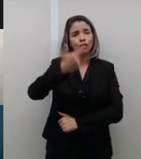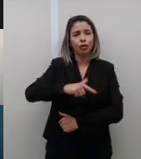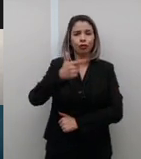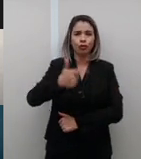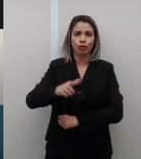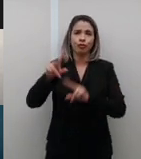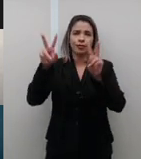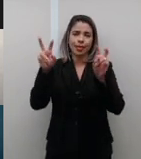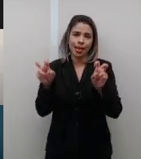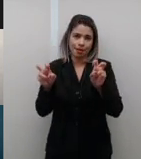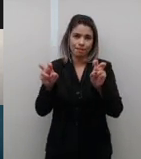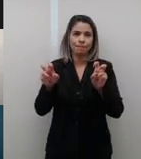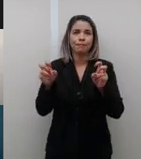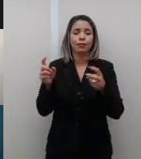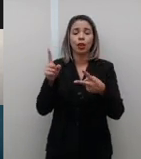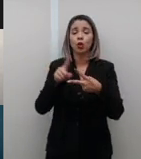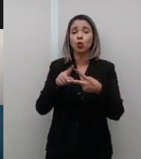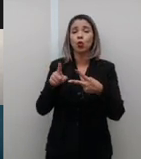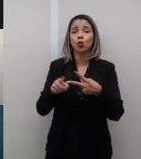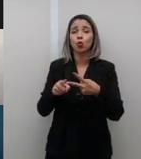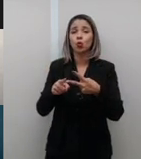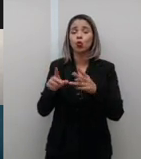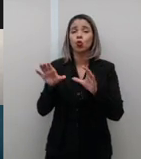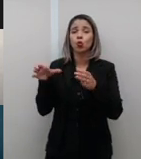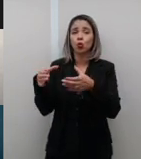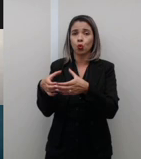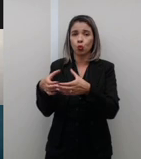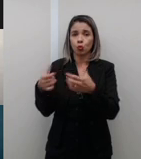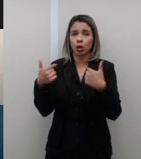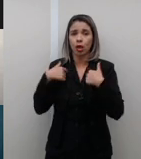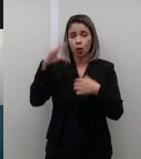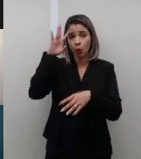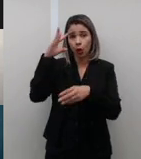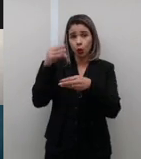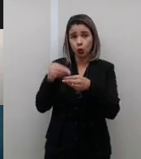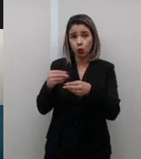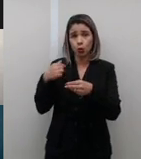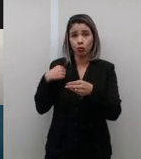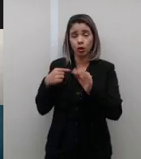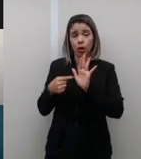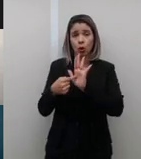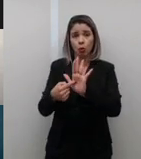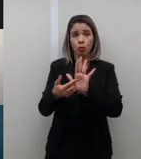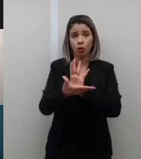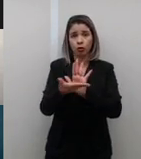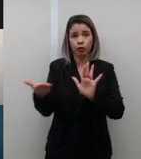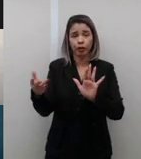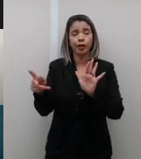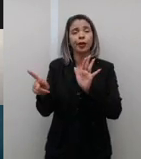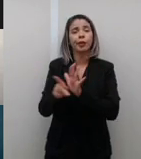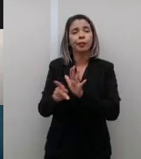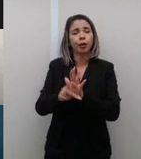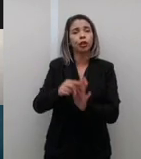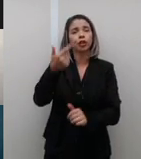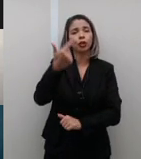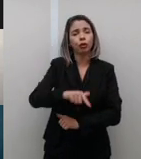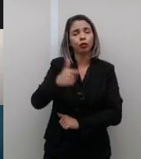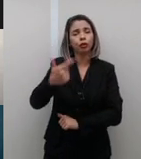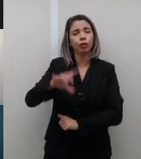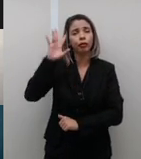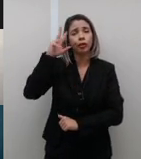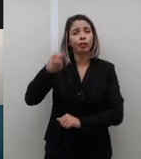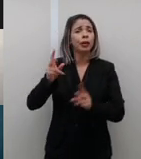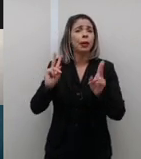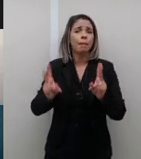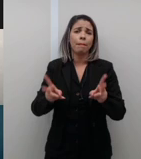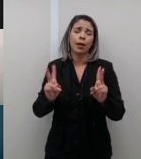nas duas turmas. E eu faço no meu resumo. A matéria análise tem sido reiteradamente decidida na mesma forma nas